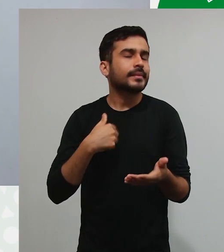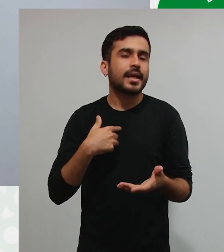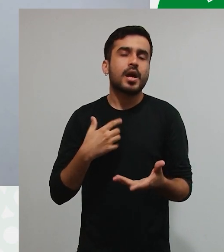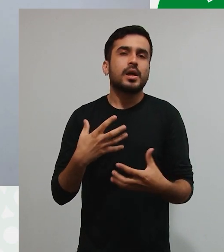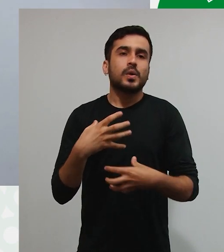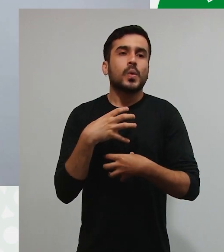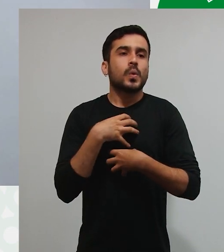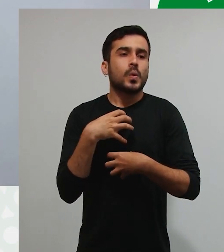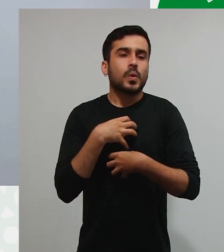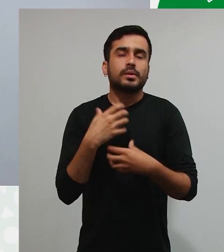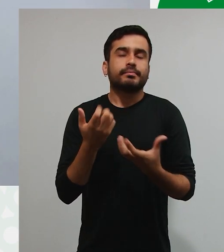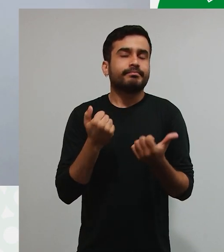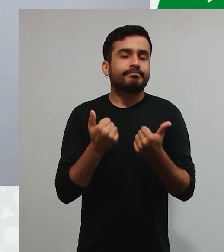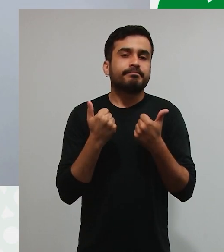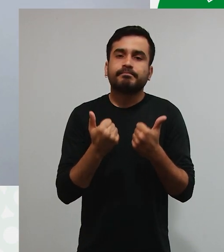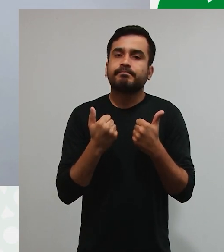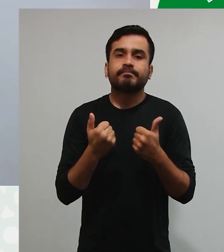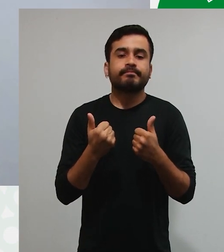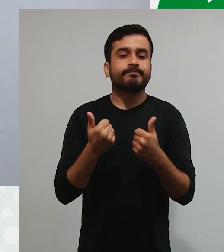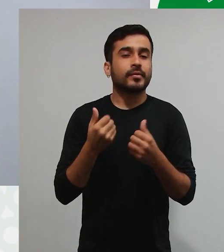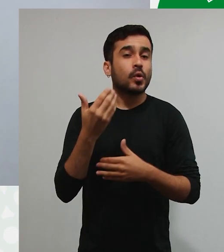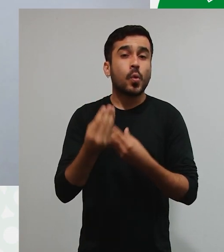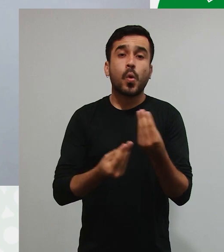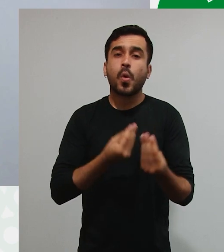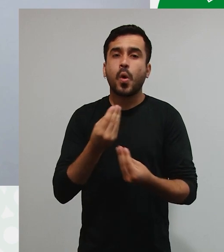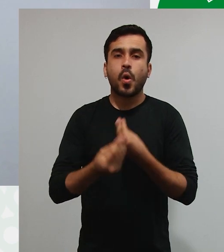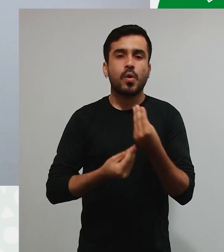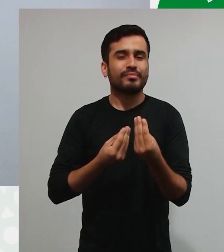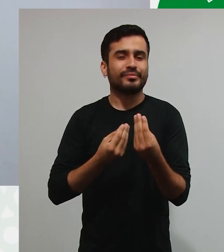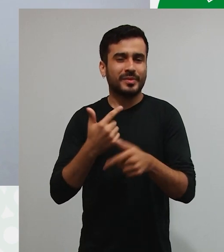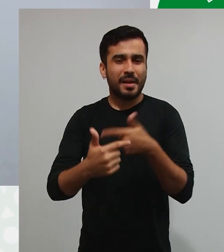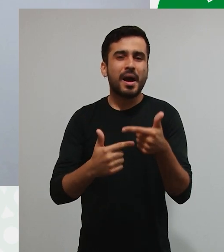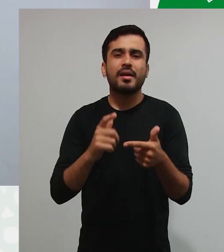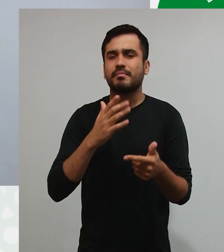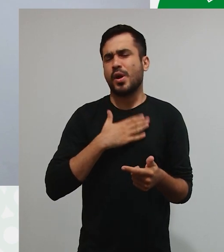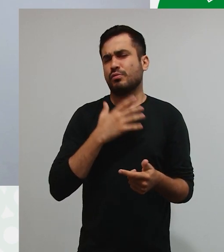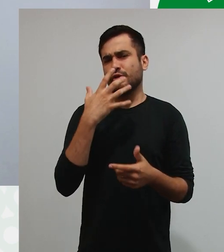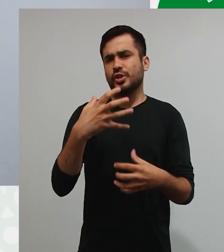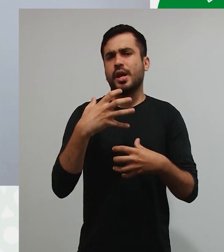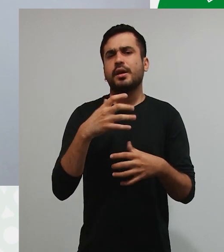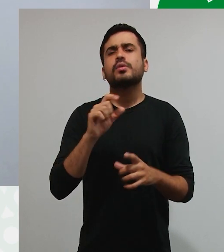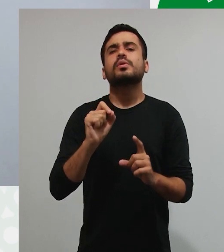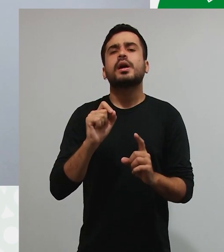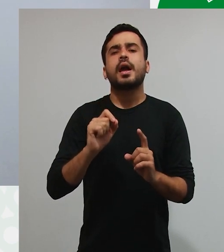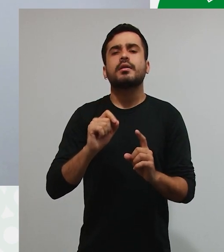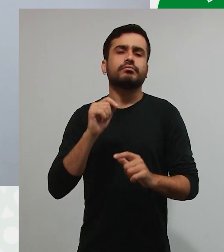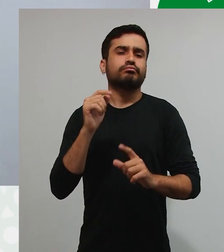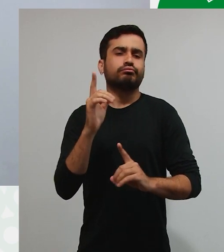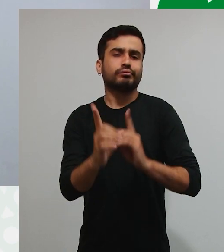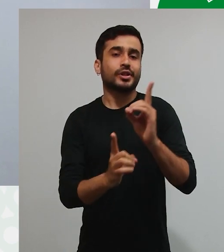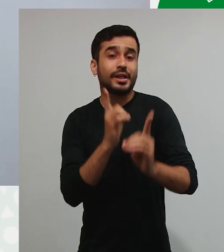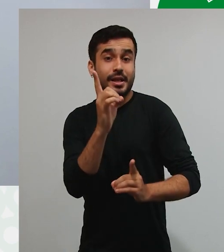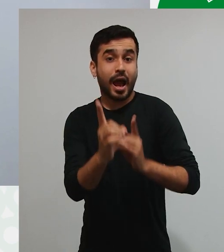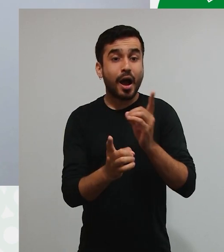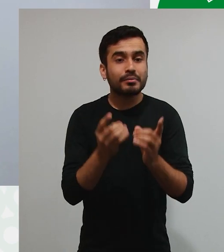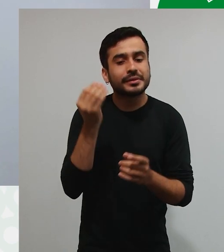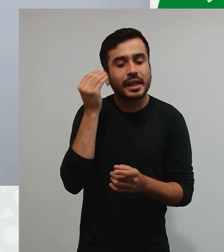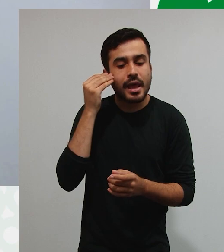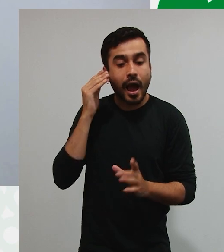assumi uma turma de pré, e também quando né, concluíram, estavam